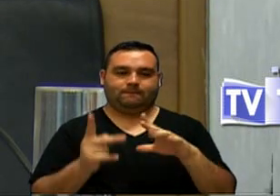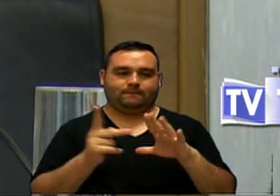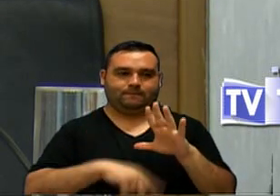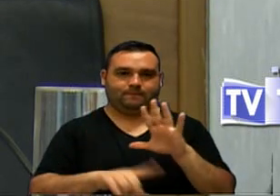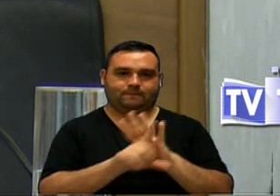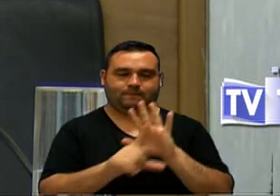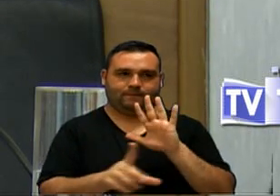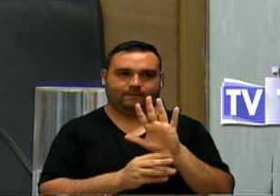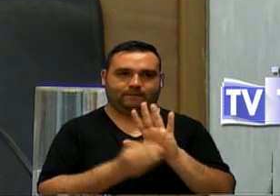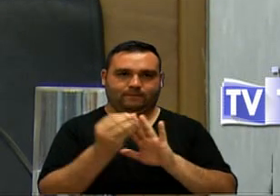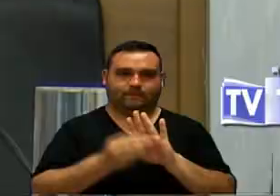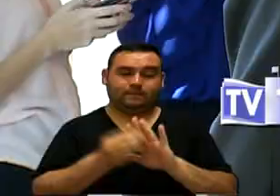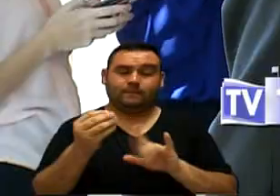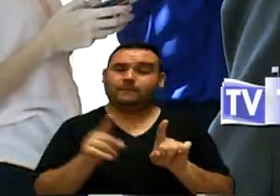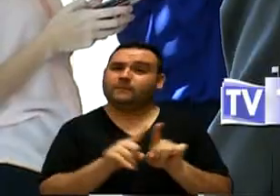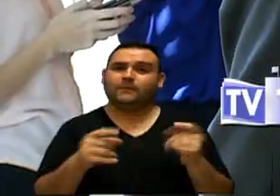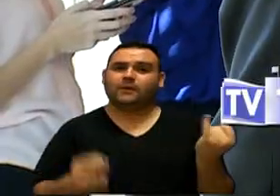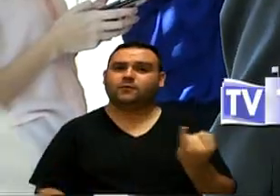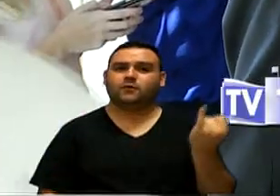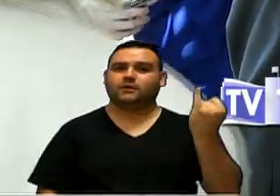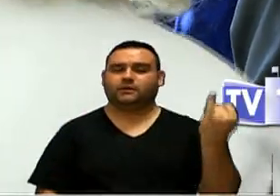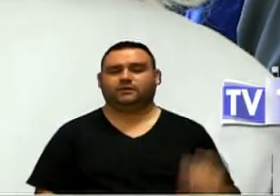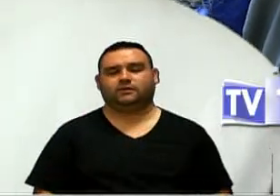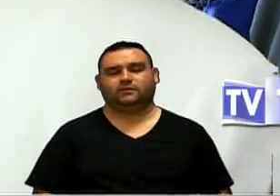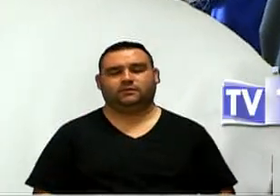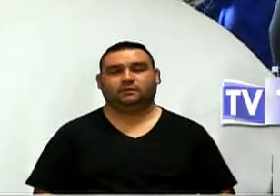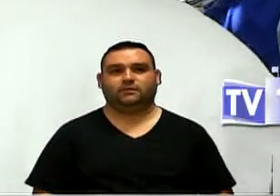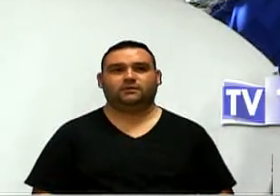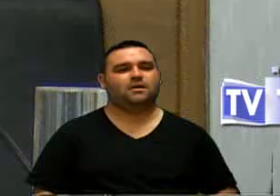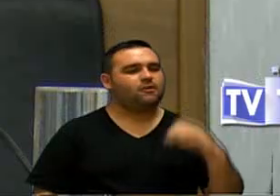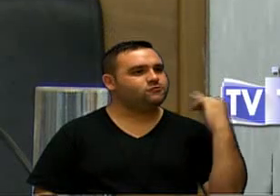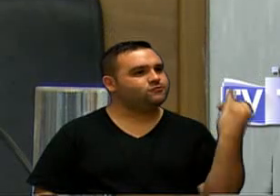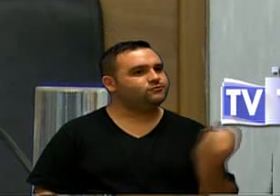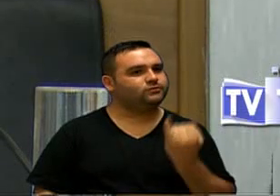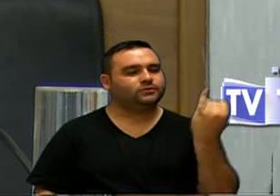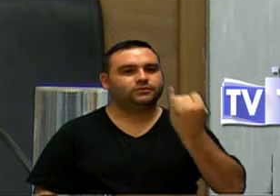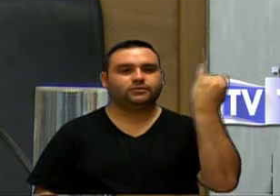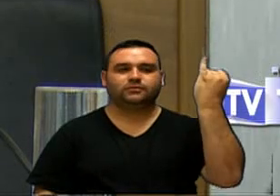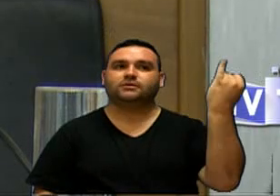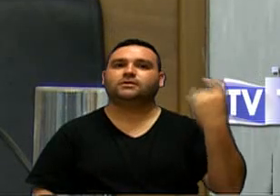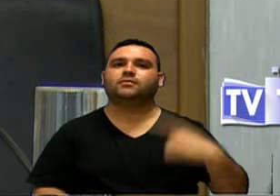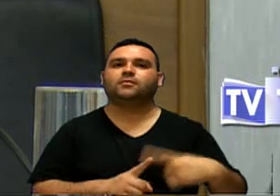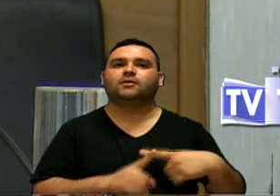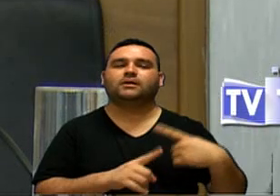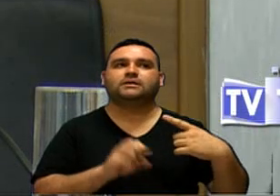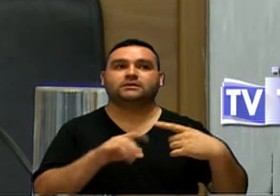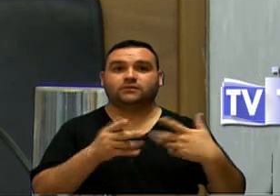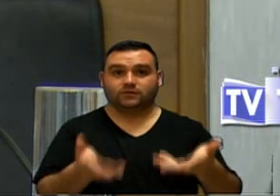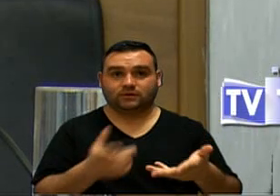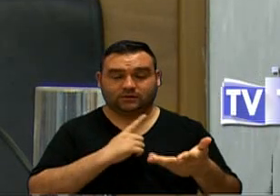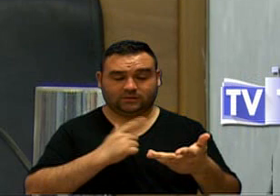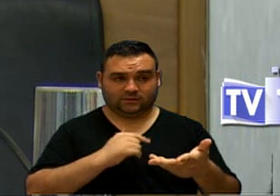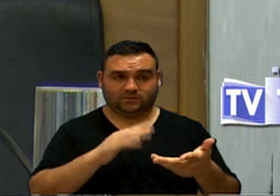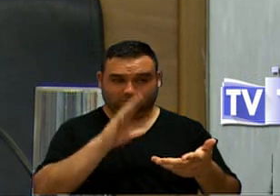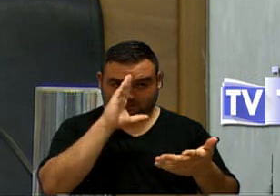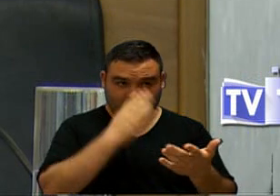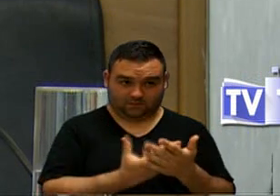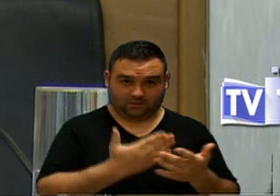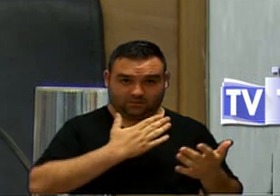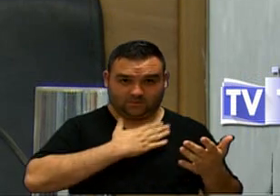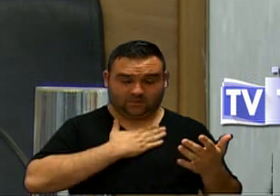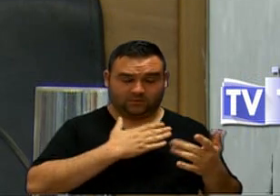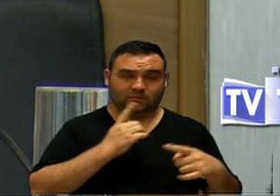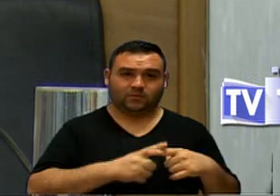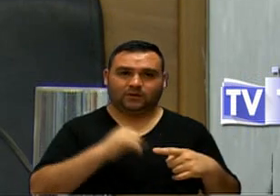essa emenda, é muito importante, vereador. É muito importante. Se o senhor me desse um crédito, que o senhor sabe